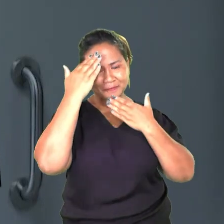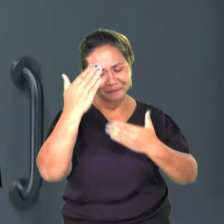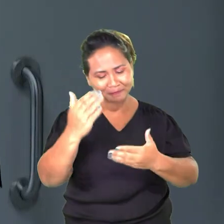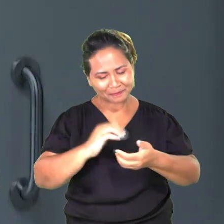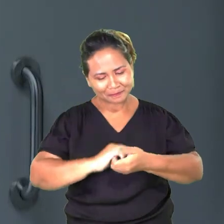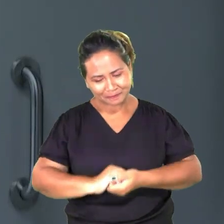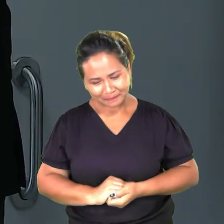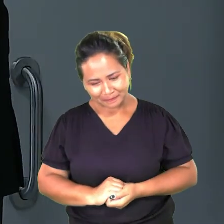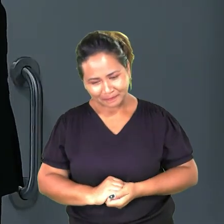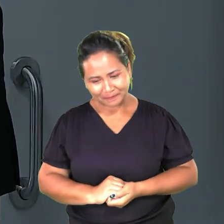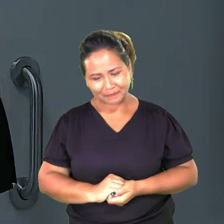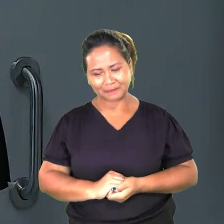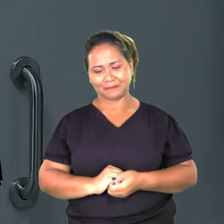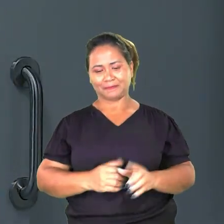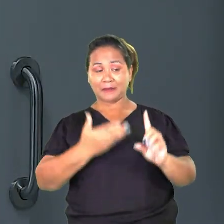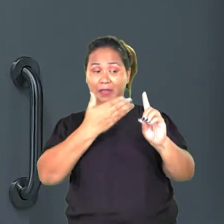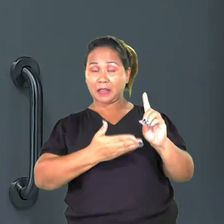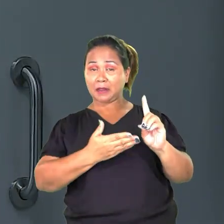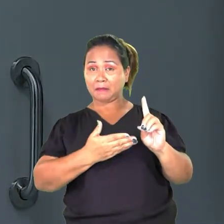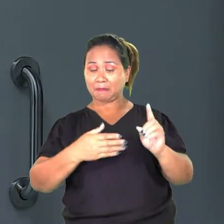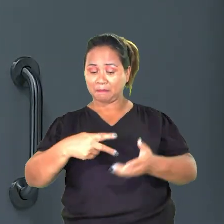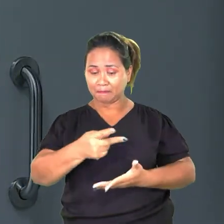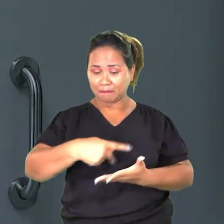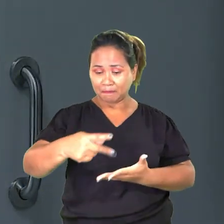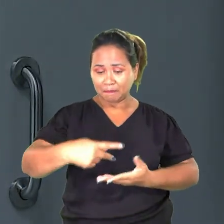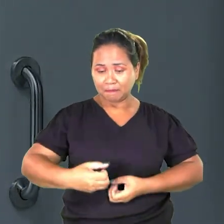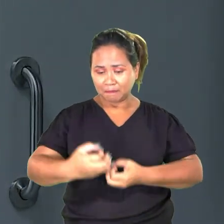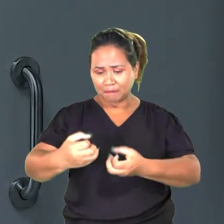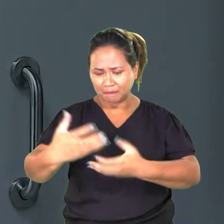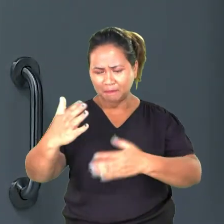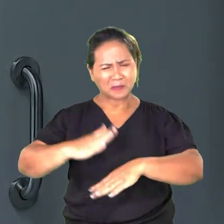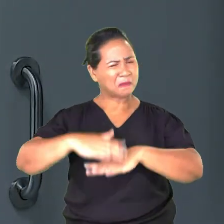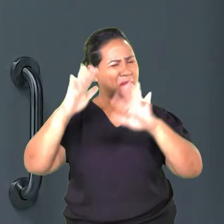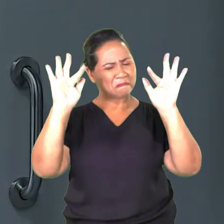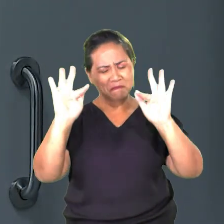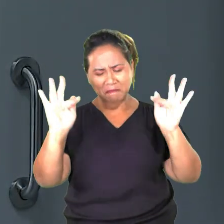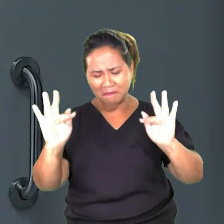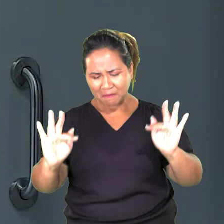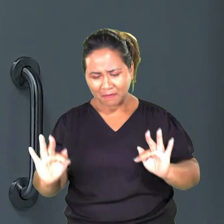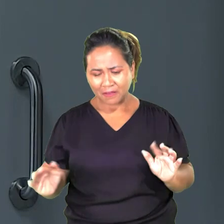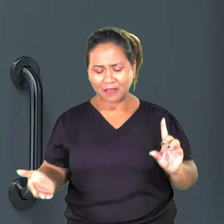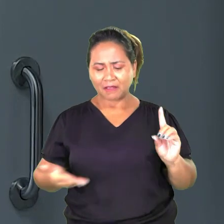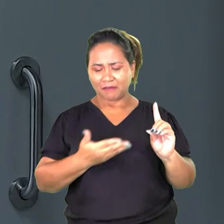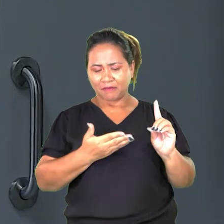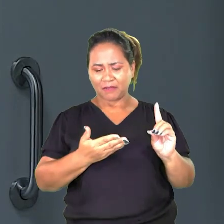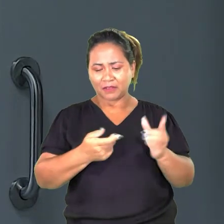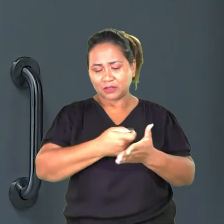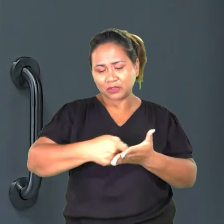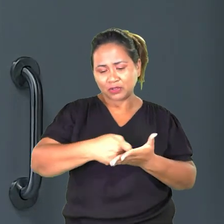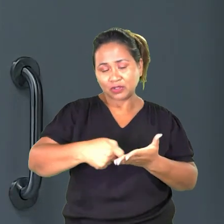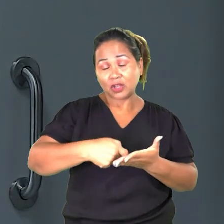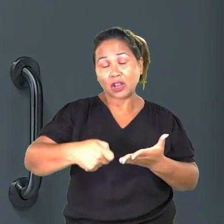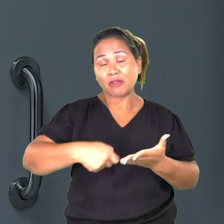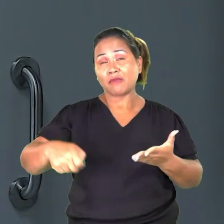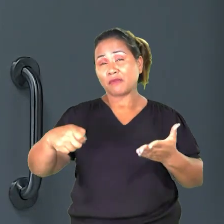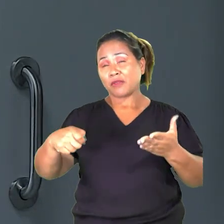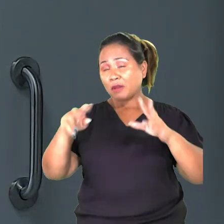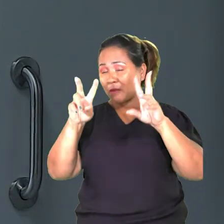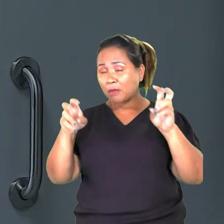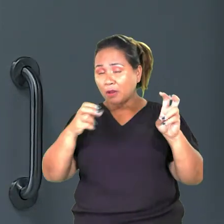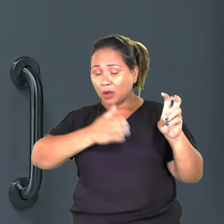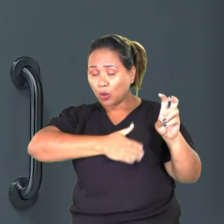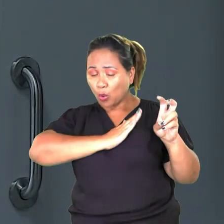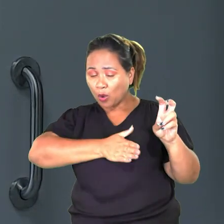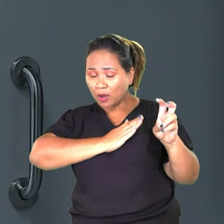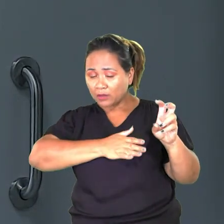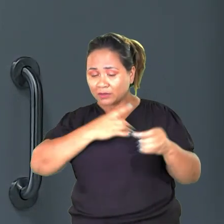Muito obrigado. Pedro Paulo Pena Trindade, Instituto Histórico e Geográfico de São Paulo. Ao escrever Oração à